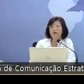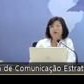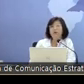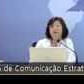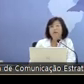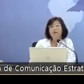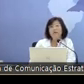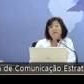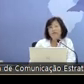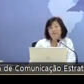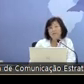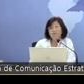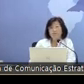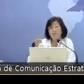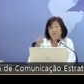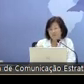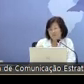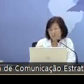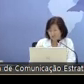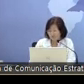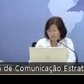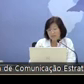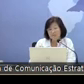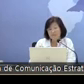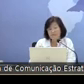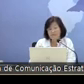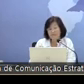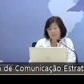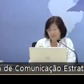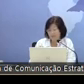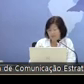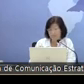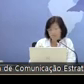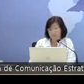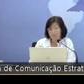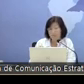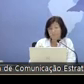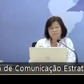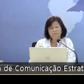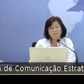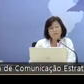estadual nós nos alimentamos esse esse banco com essas informações